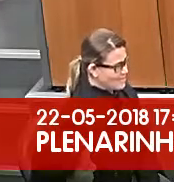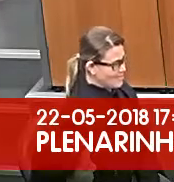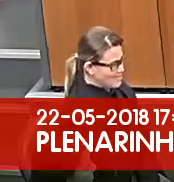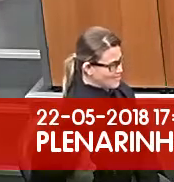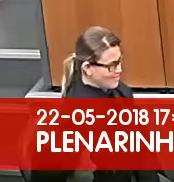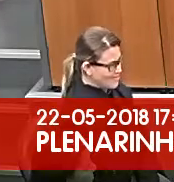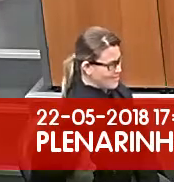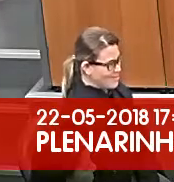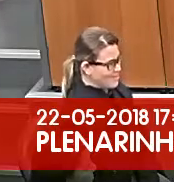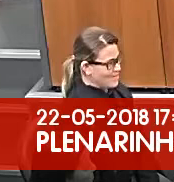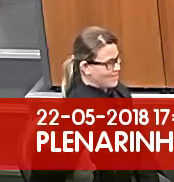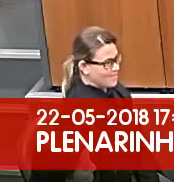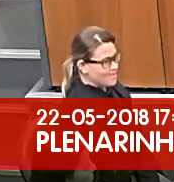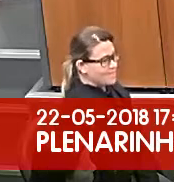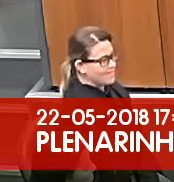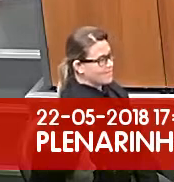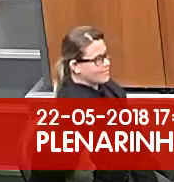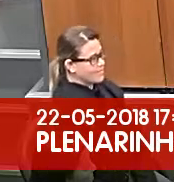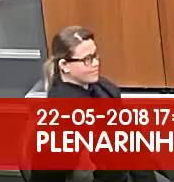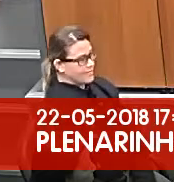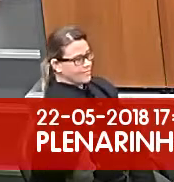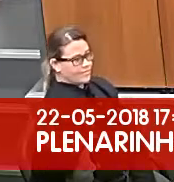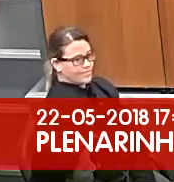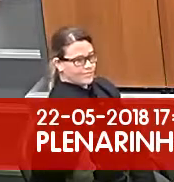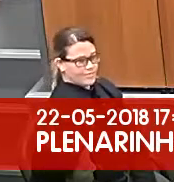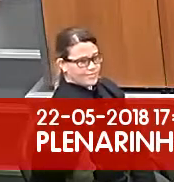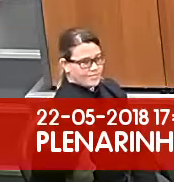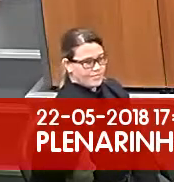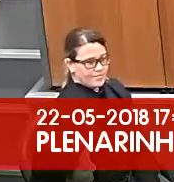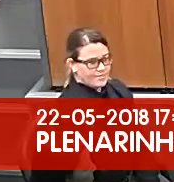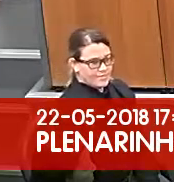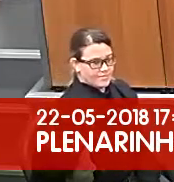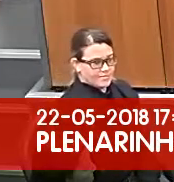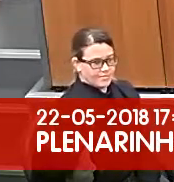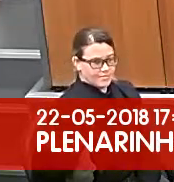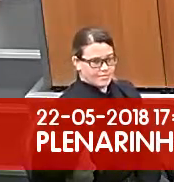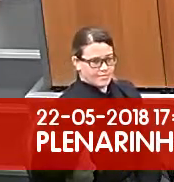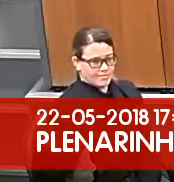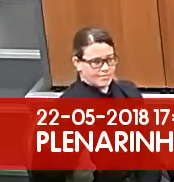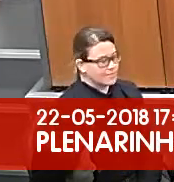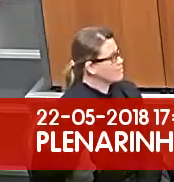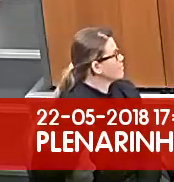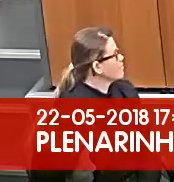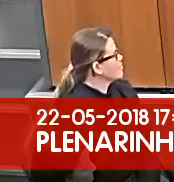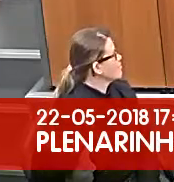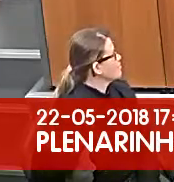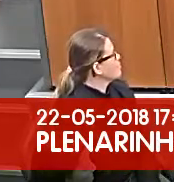inclusão desses surdos aqui, que não conhecia aqui a Assembleia,